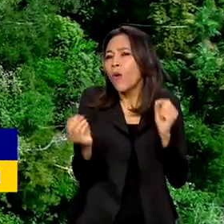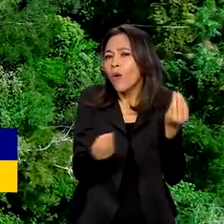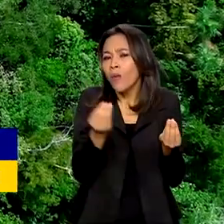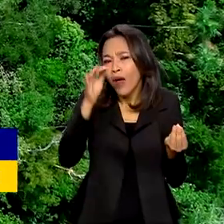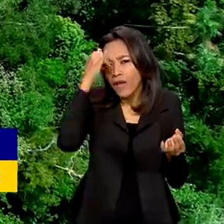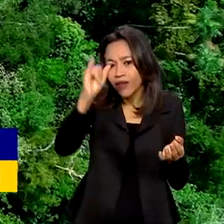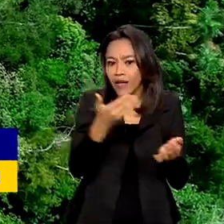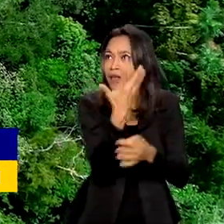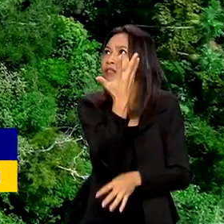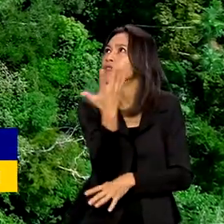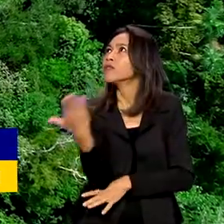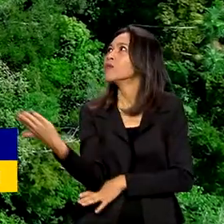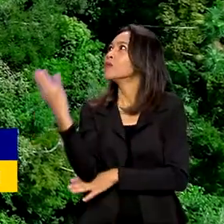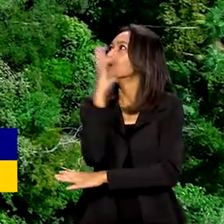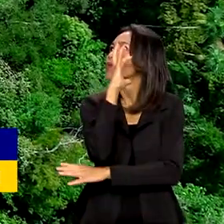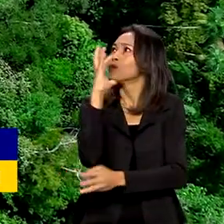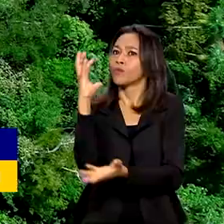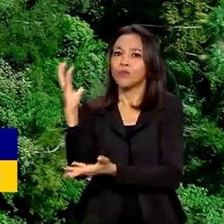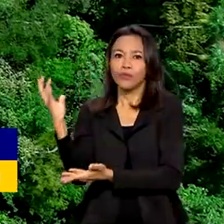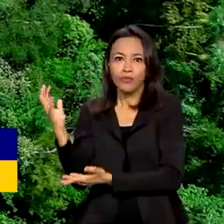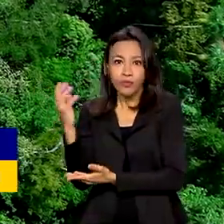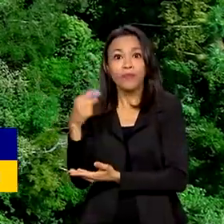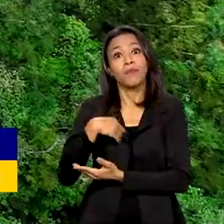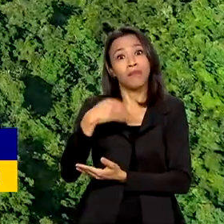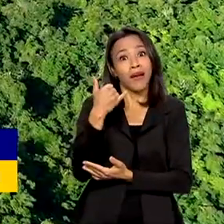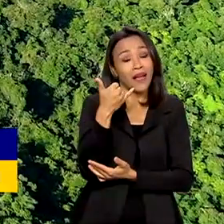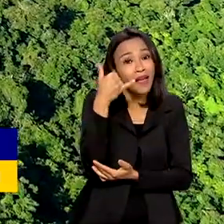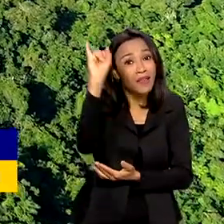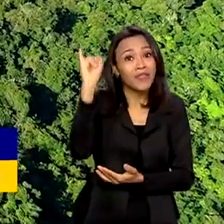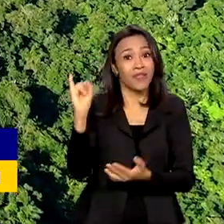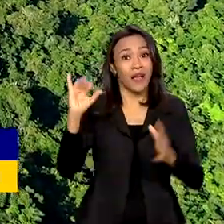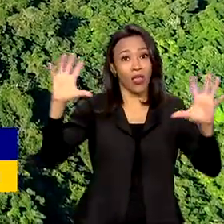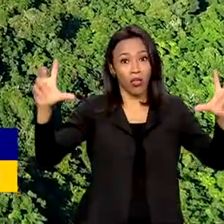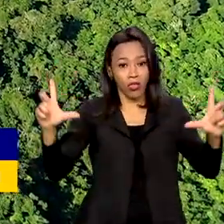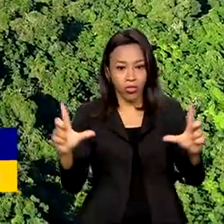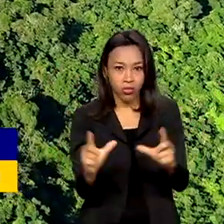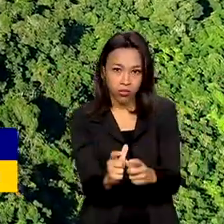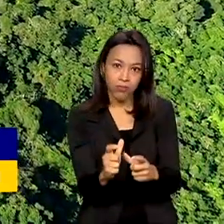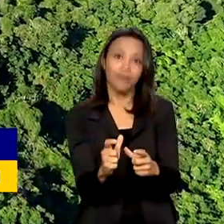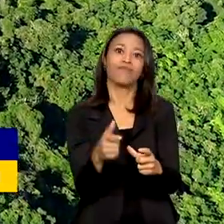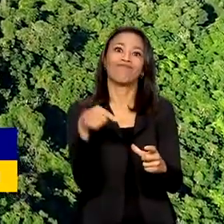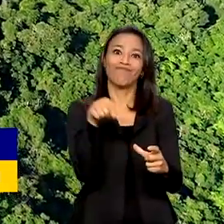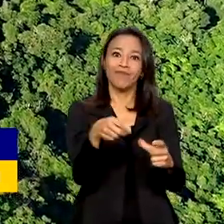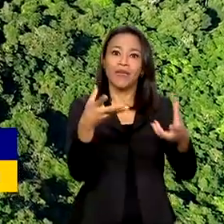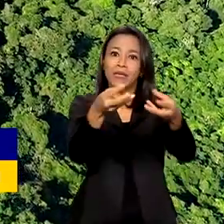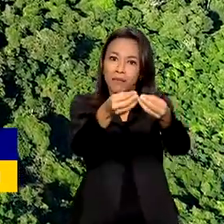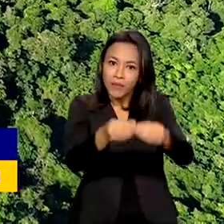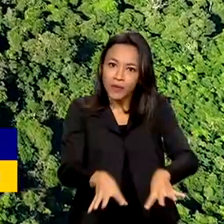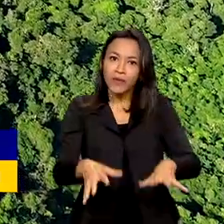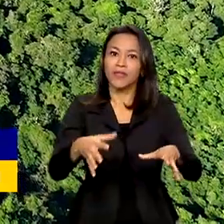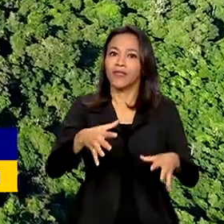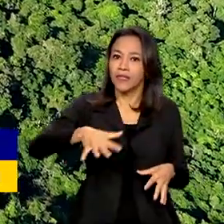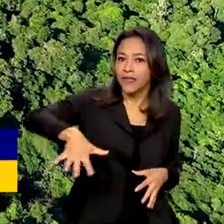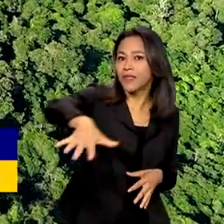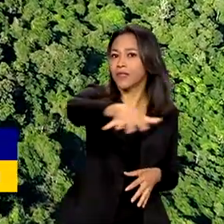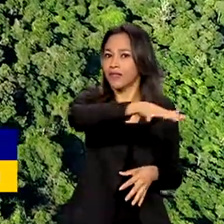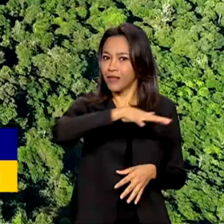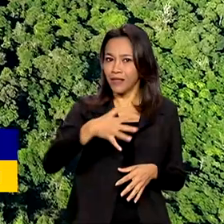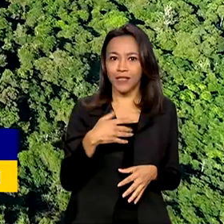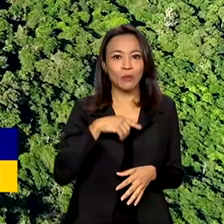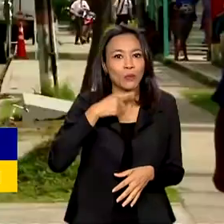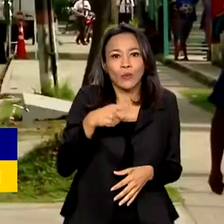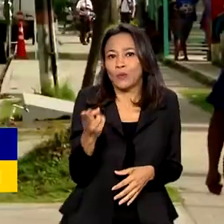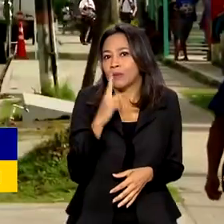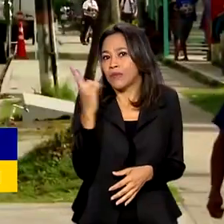que o bioma chegue a um ponto de não retorno, ou seja, a uma devastação que não possa mais ser